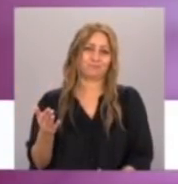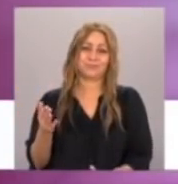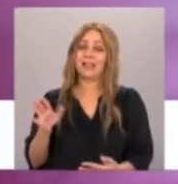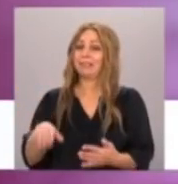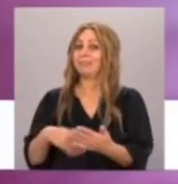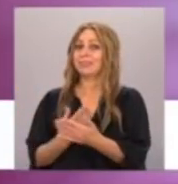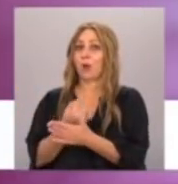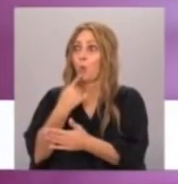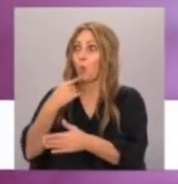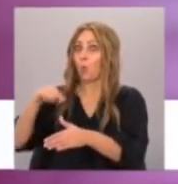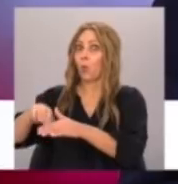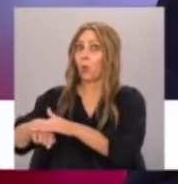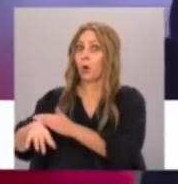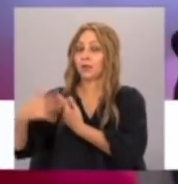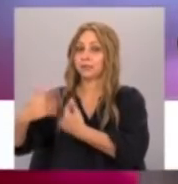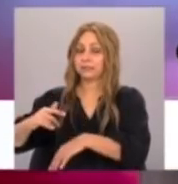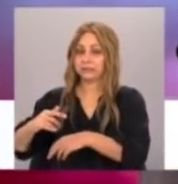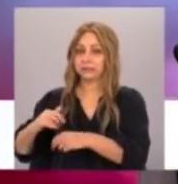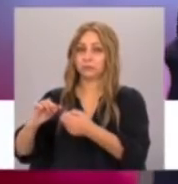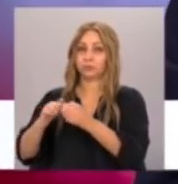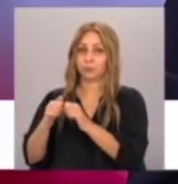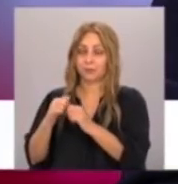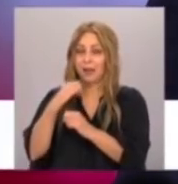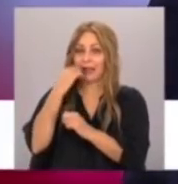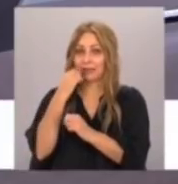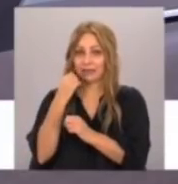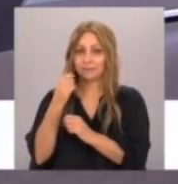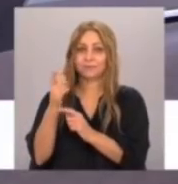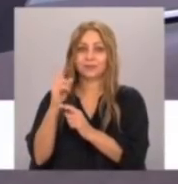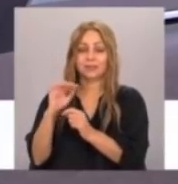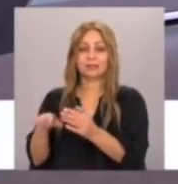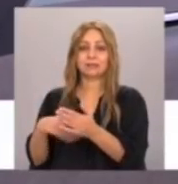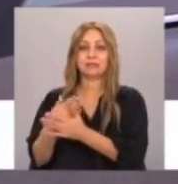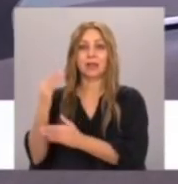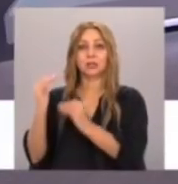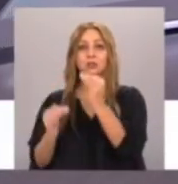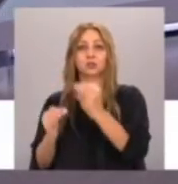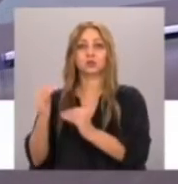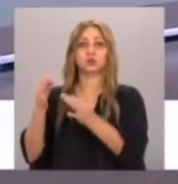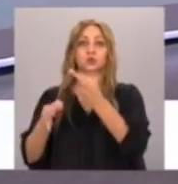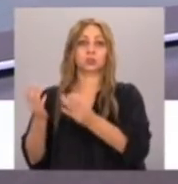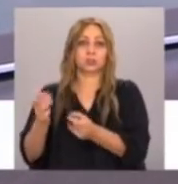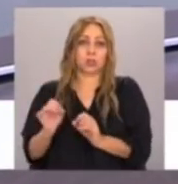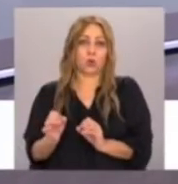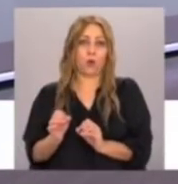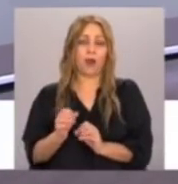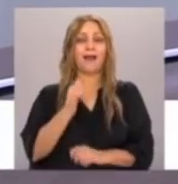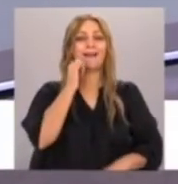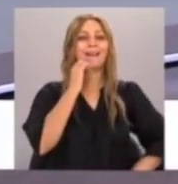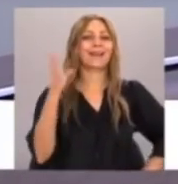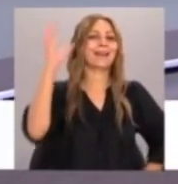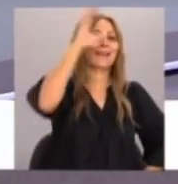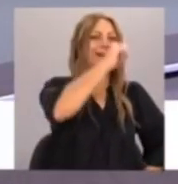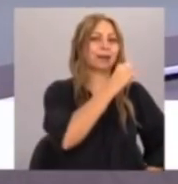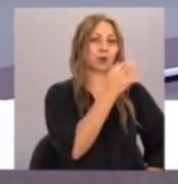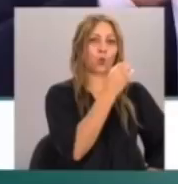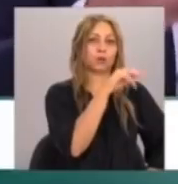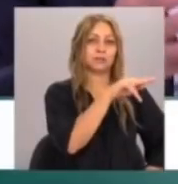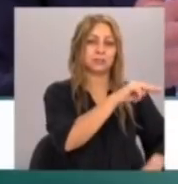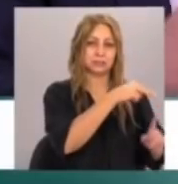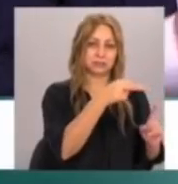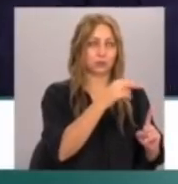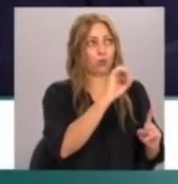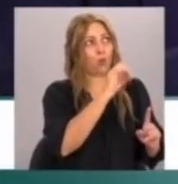buraco orçamental de todo tamanho e dá também ao mesmo tempo uma grande injustiça porque é que ele que ganha 800